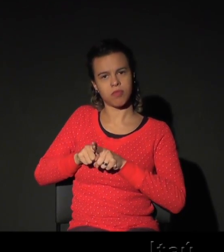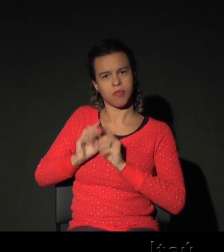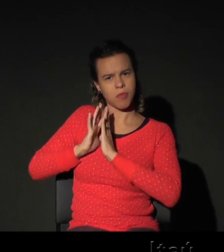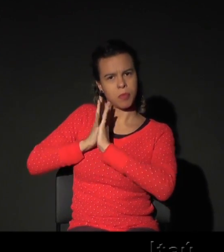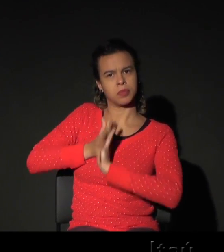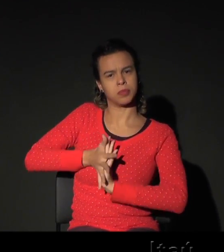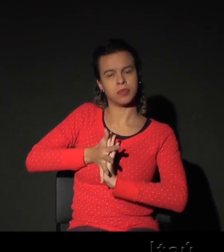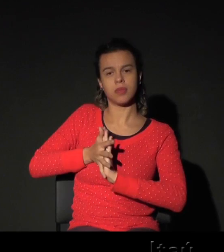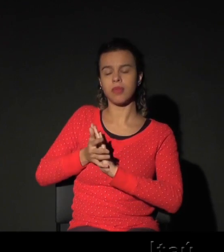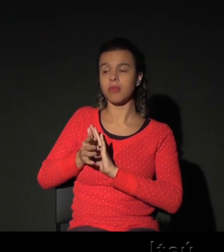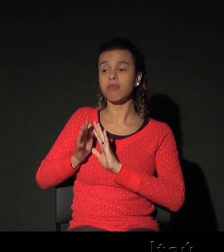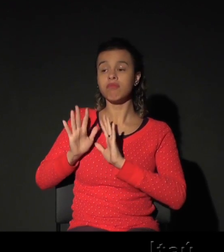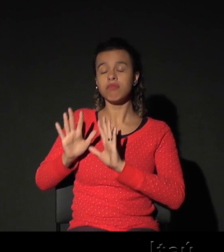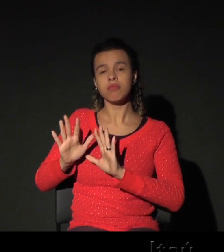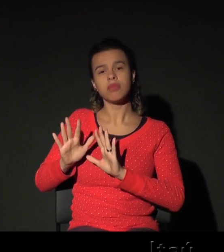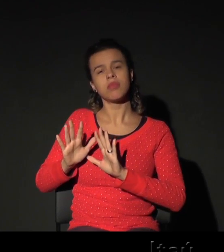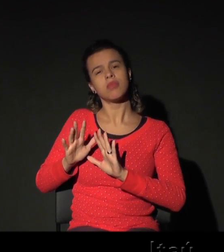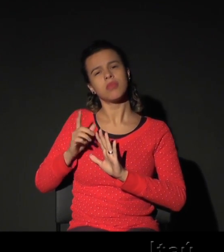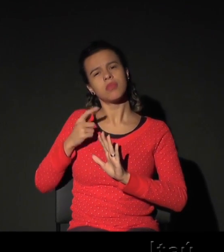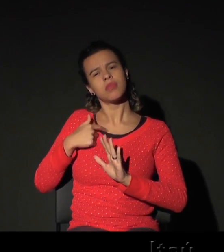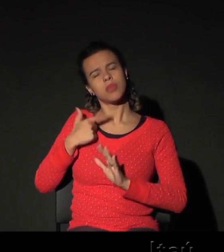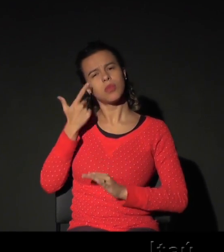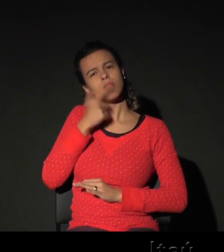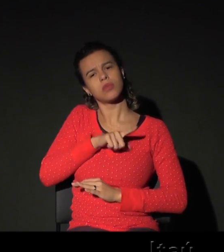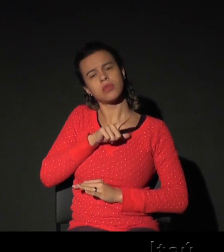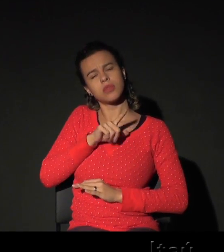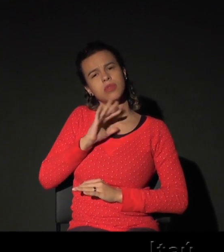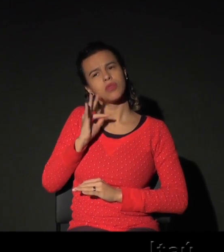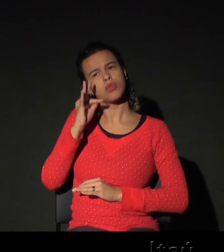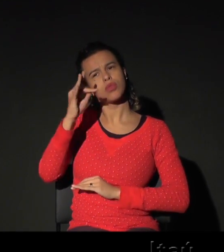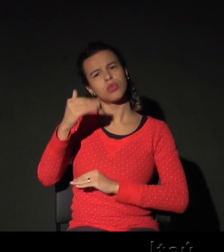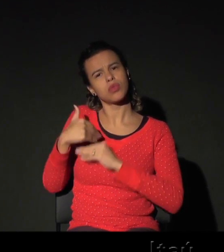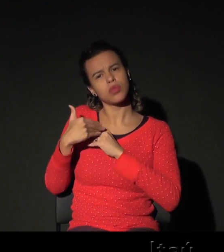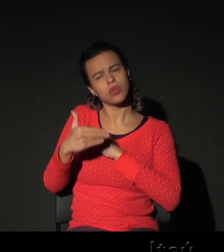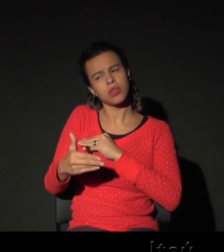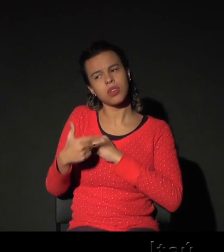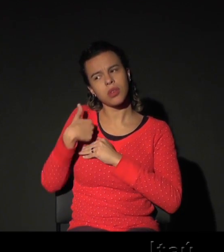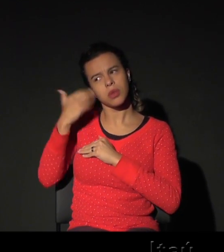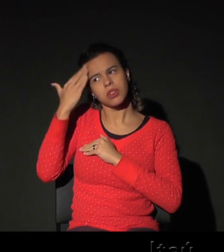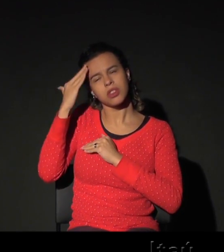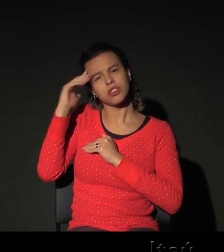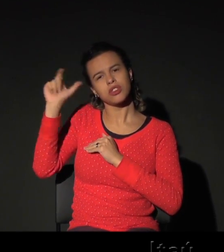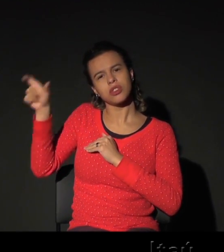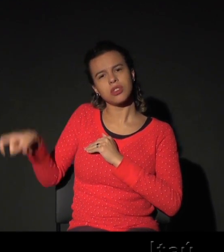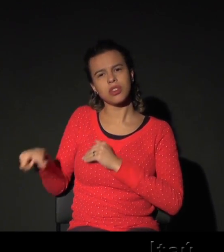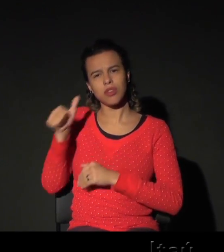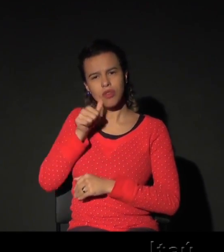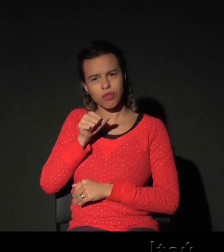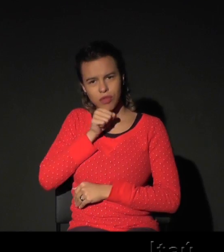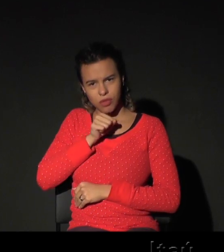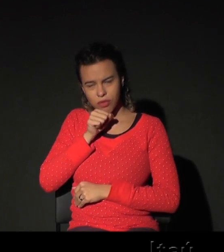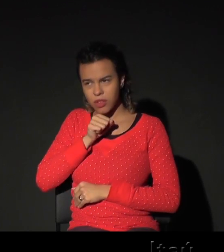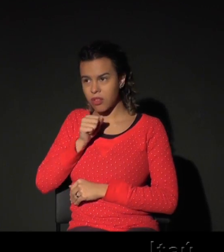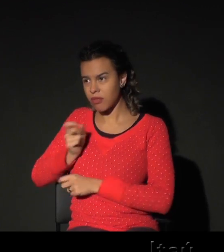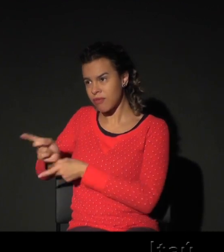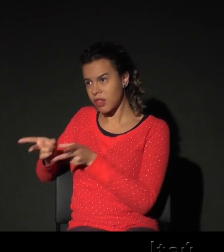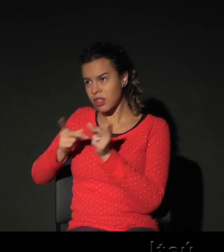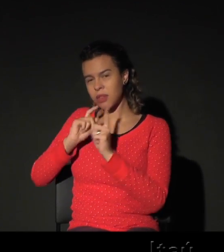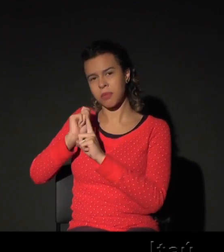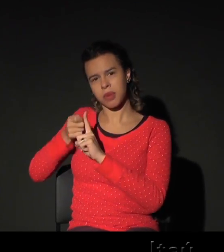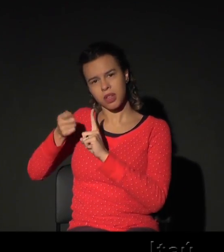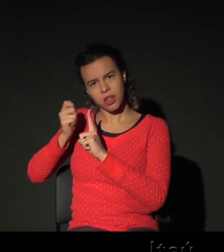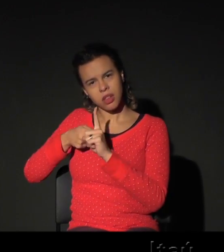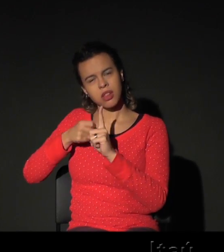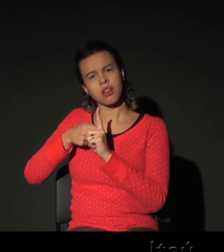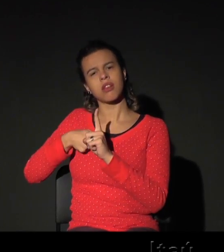e mas pude futuramente entender que ela fazia aquilo para que eu pudesse